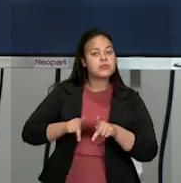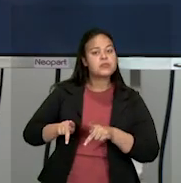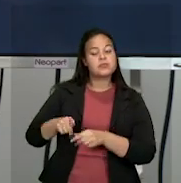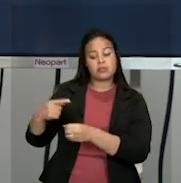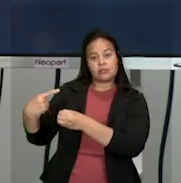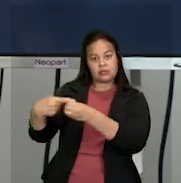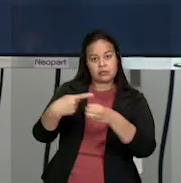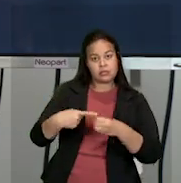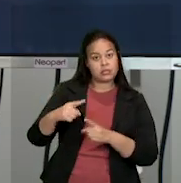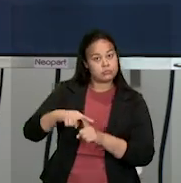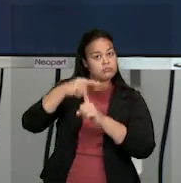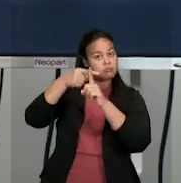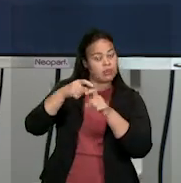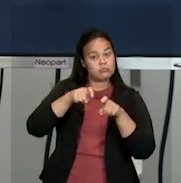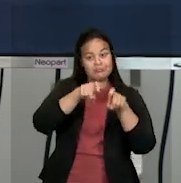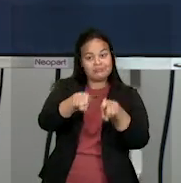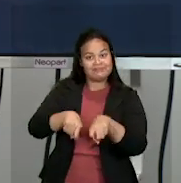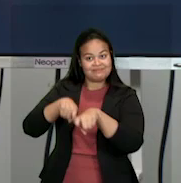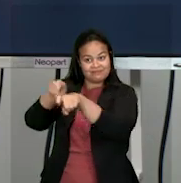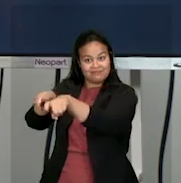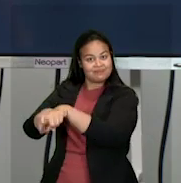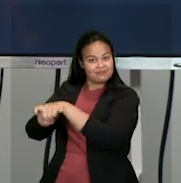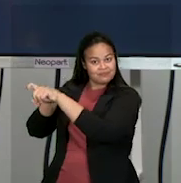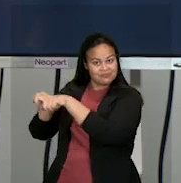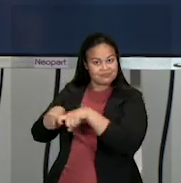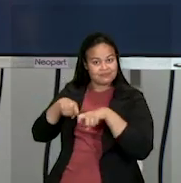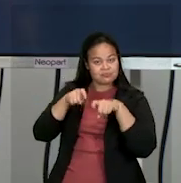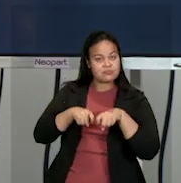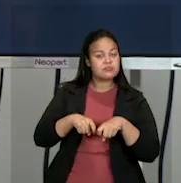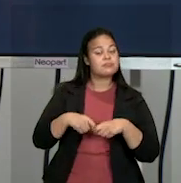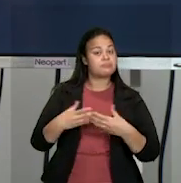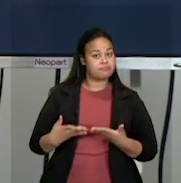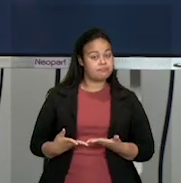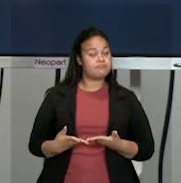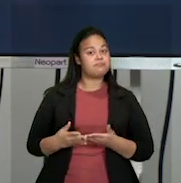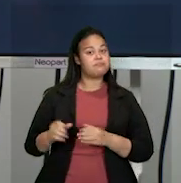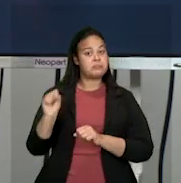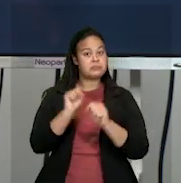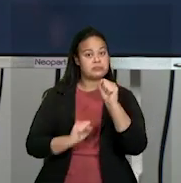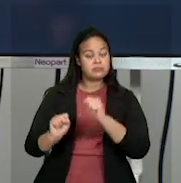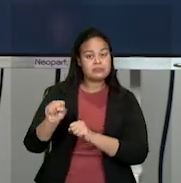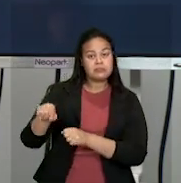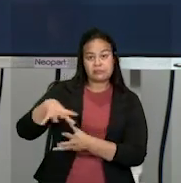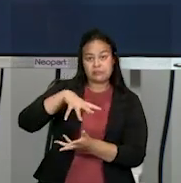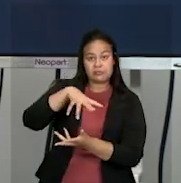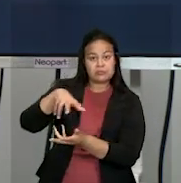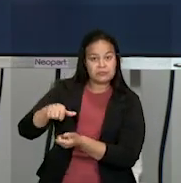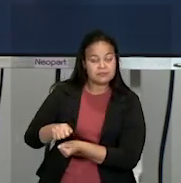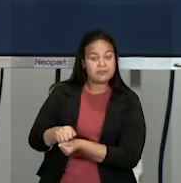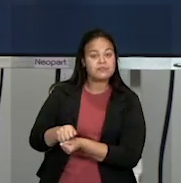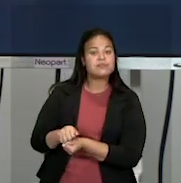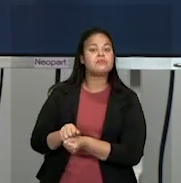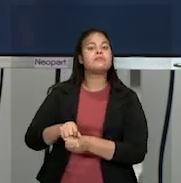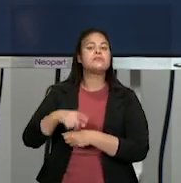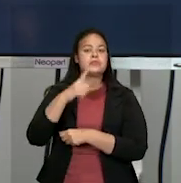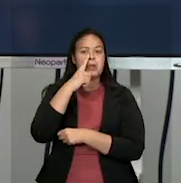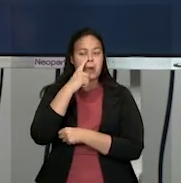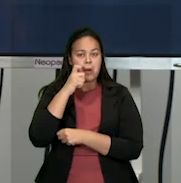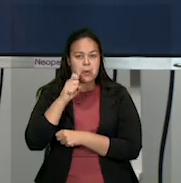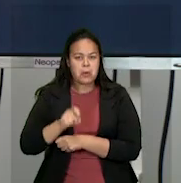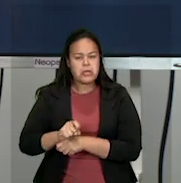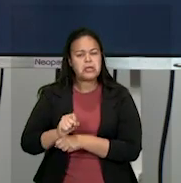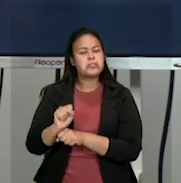meio rural, que são as necessidades, por exemplo, de saneamento básico, da coleta de lixo.